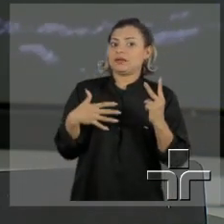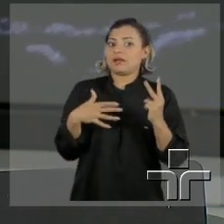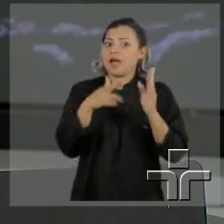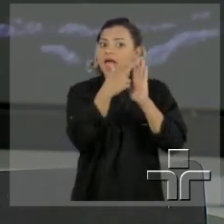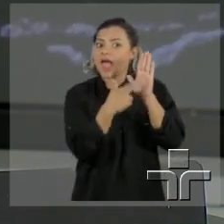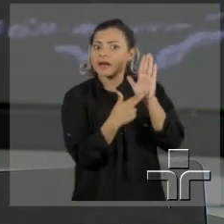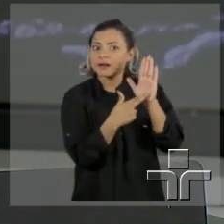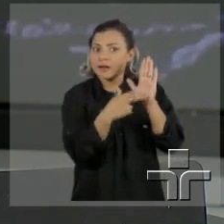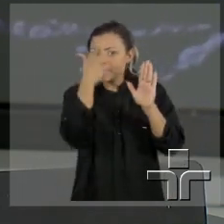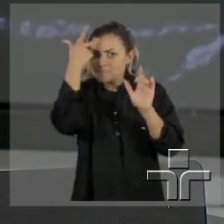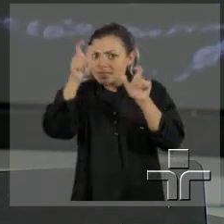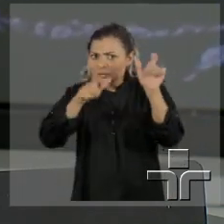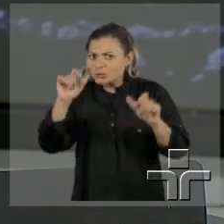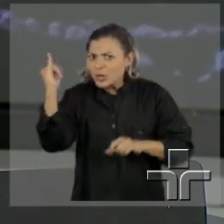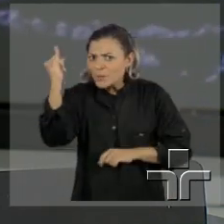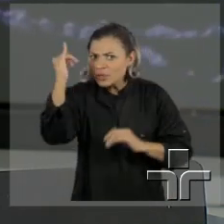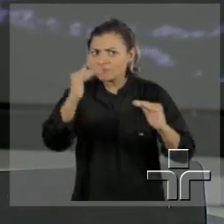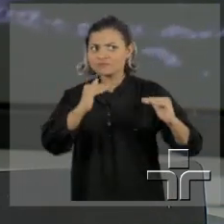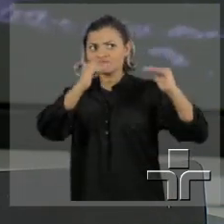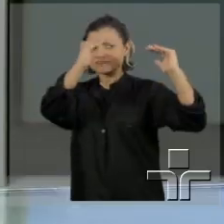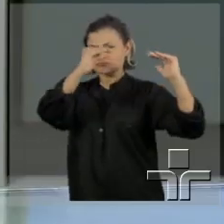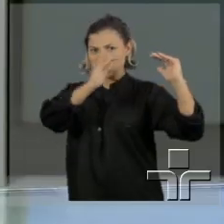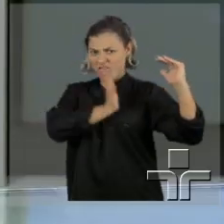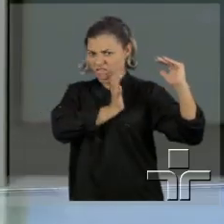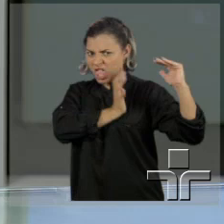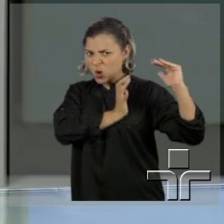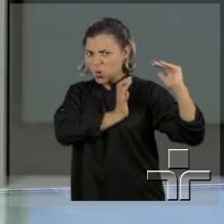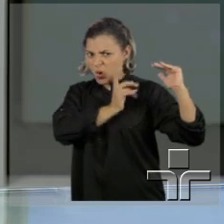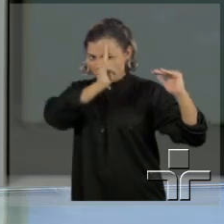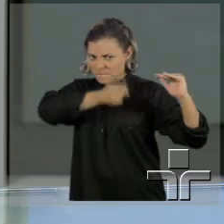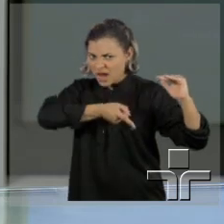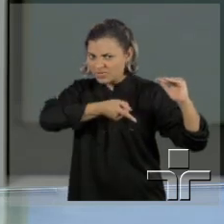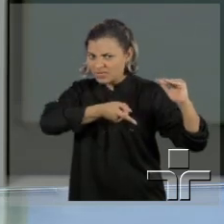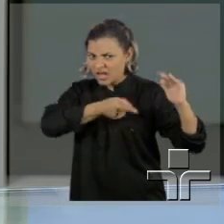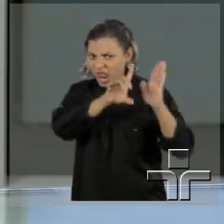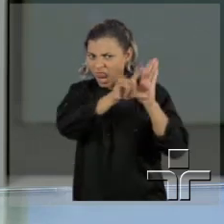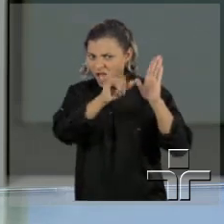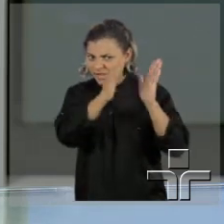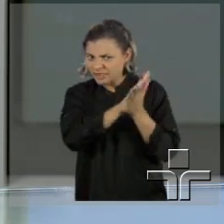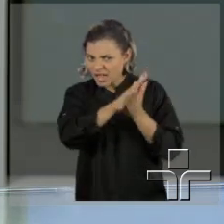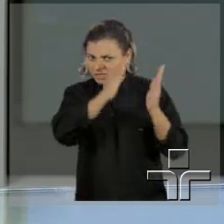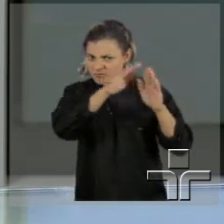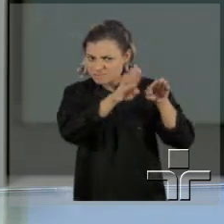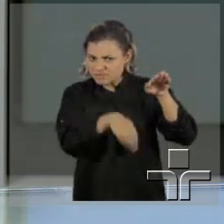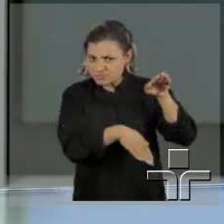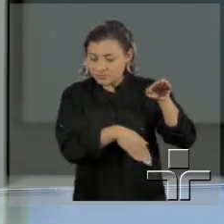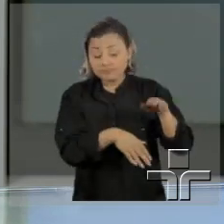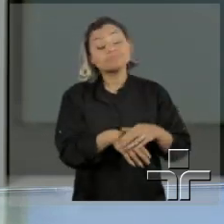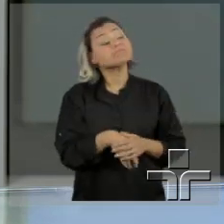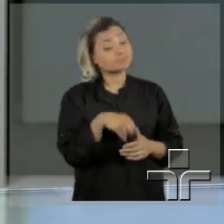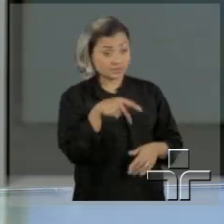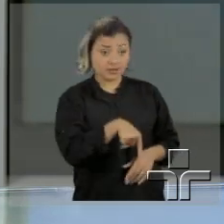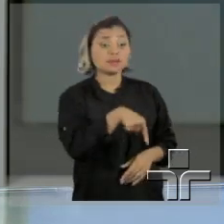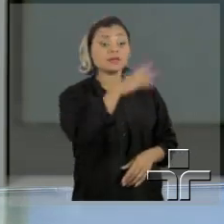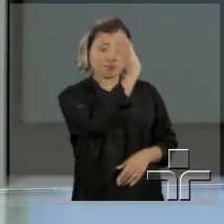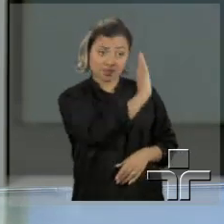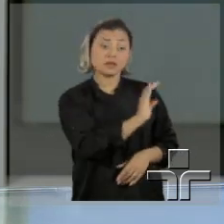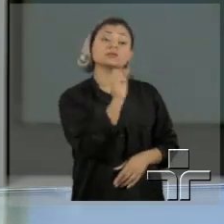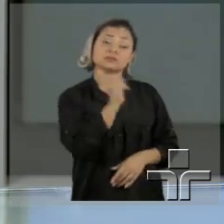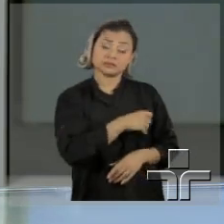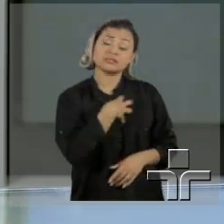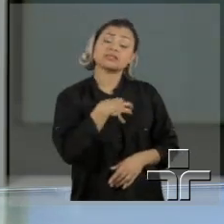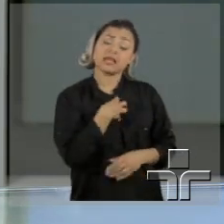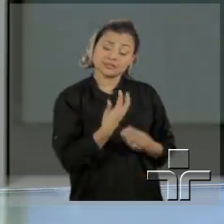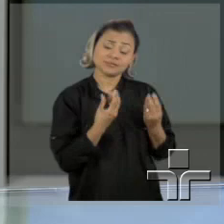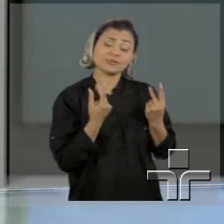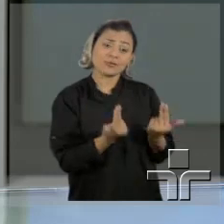gente importante está acima da lei. Aqui no país a gente tem essa sensação, não tem? Né, de que